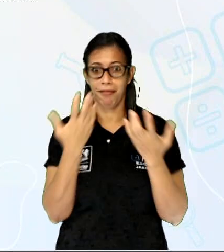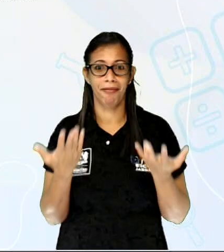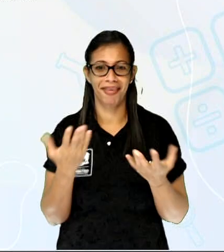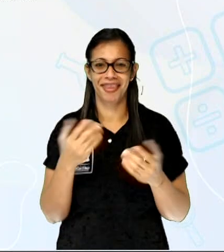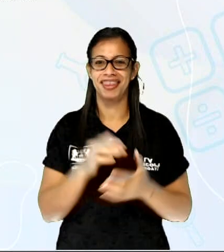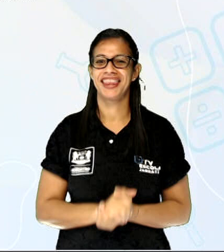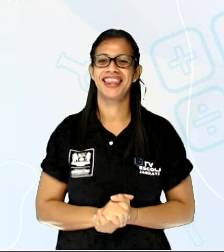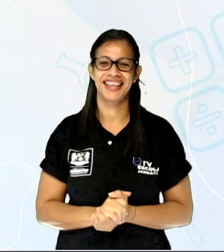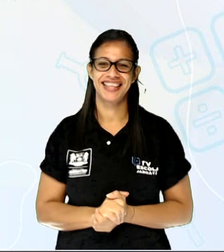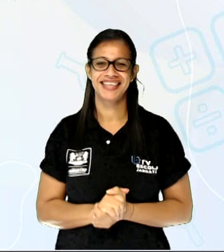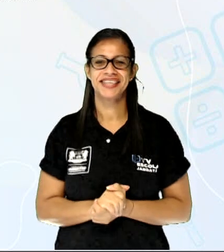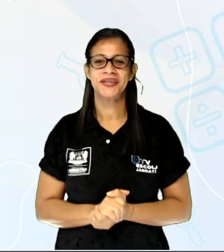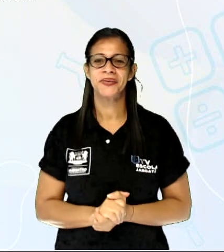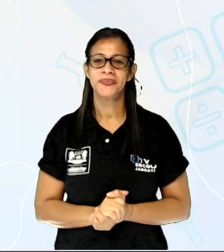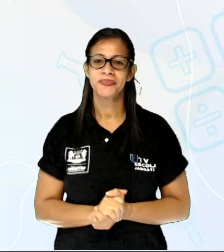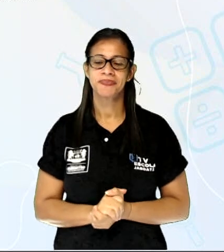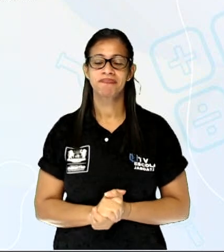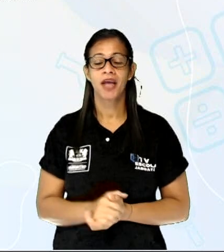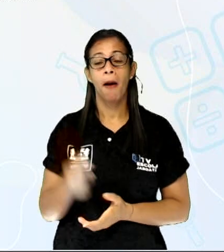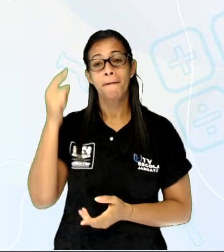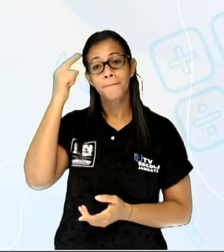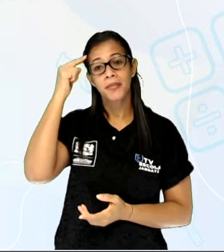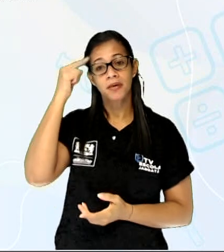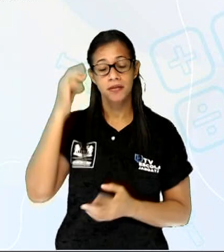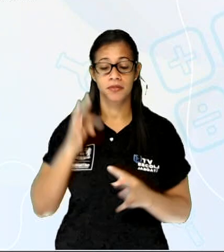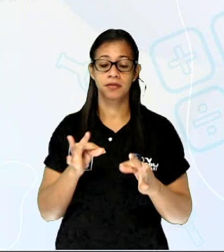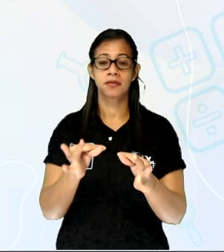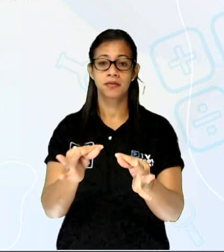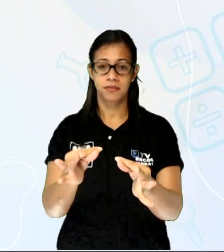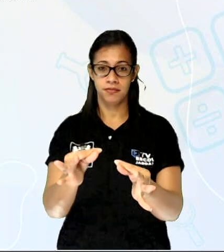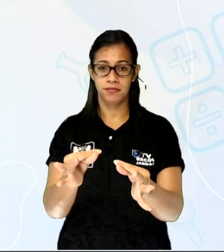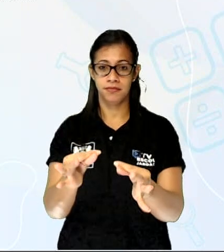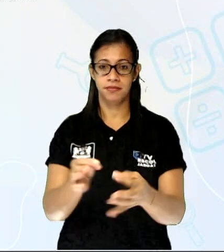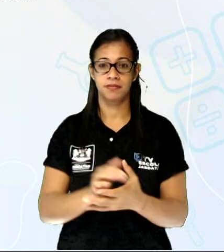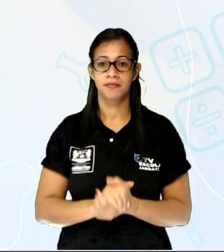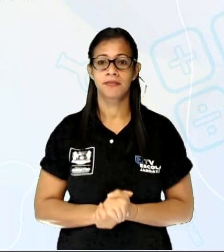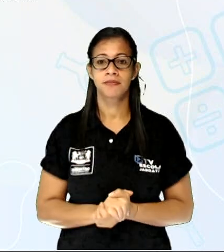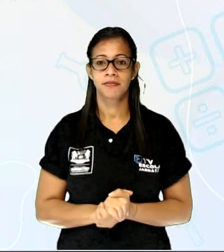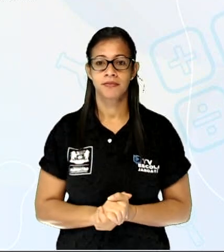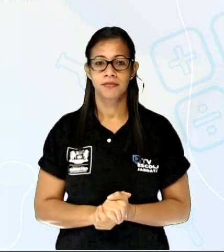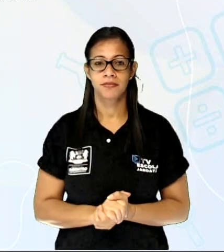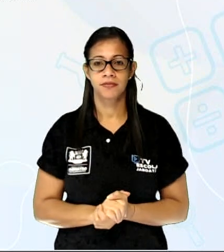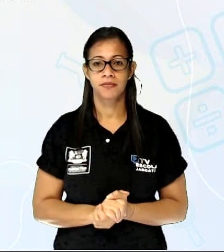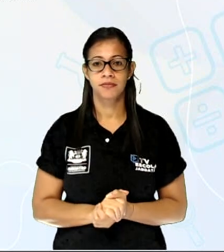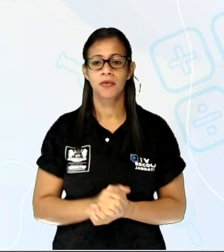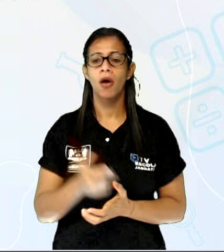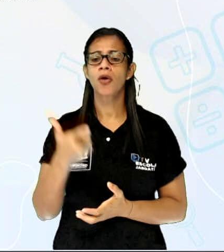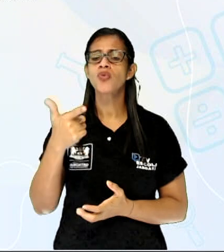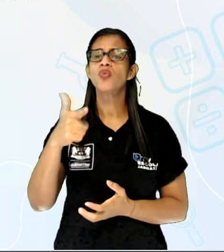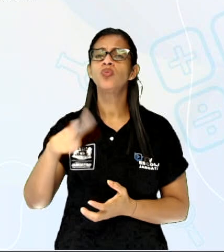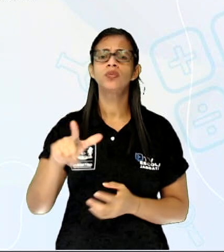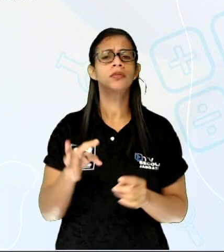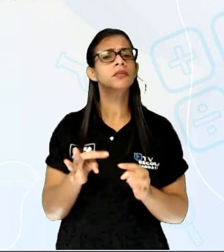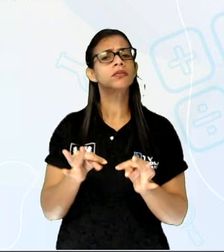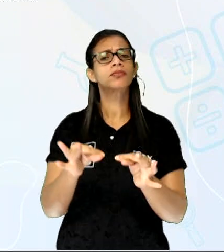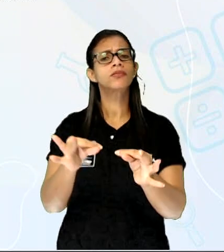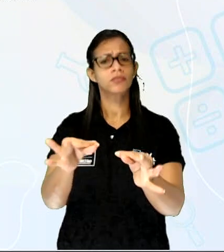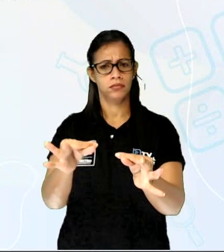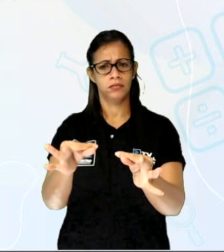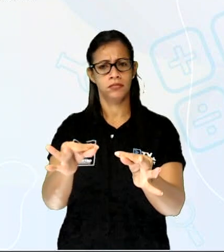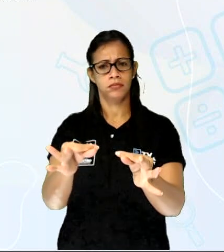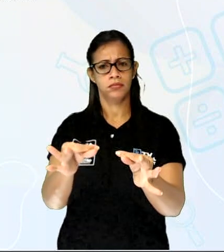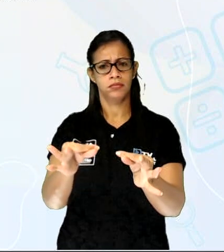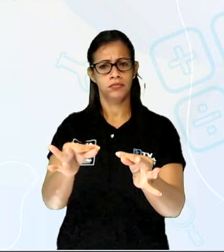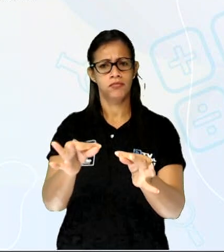disso. Pensando em tecnologia, que outras tecnologias você consegue identificar no seu